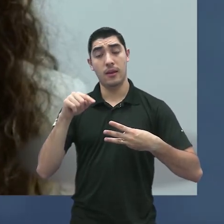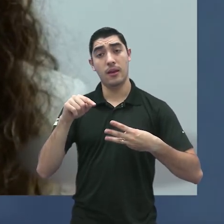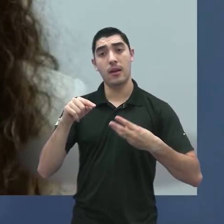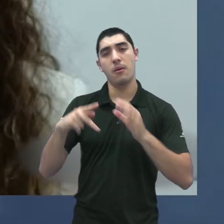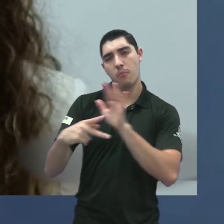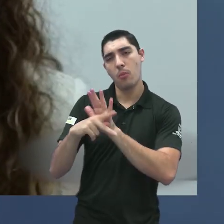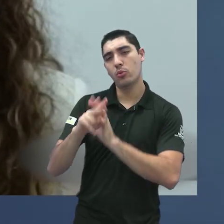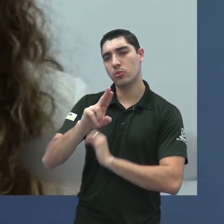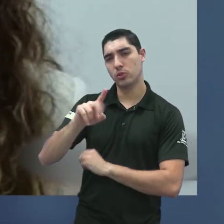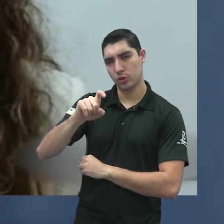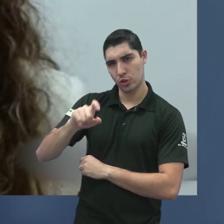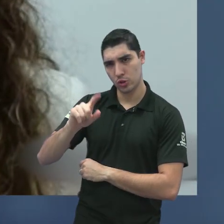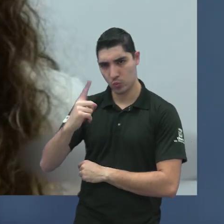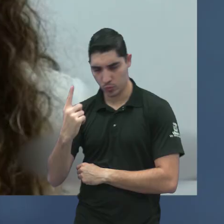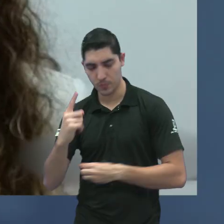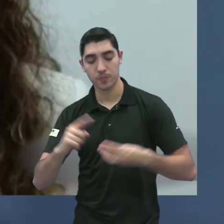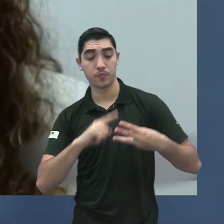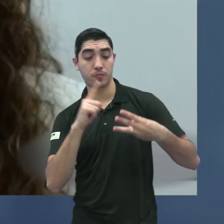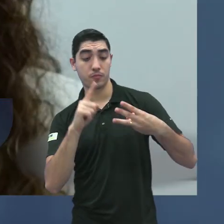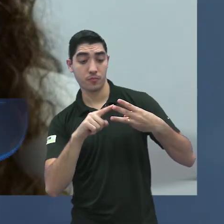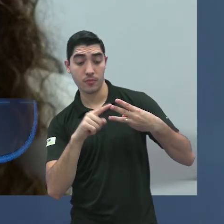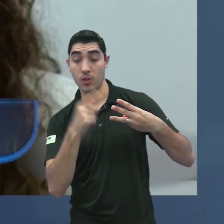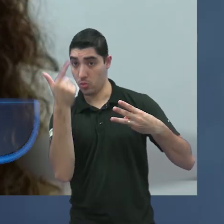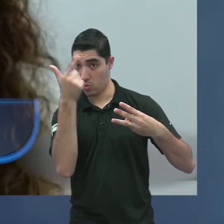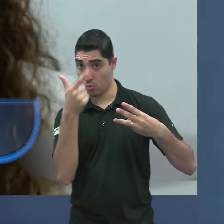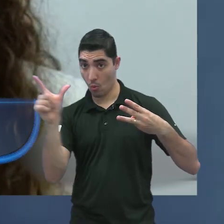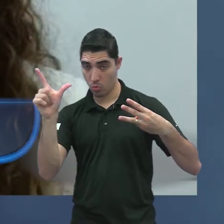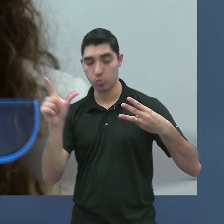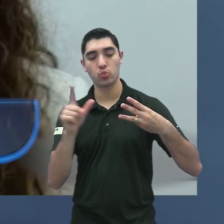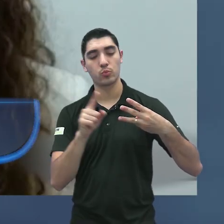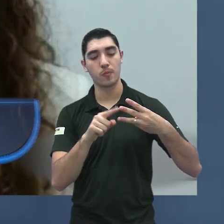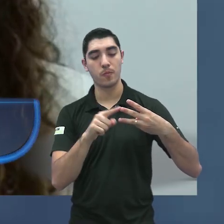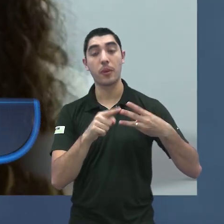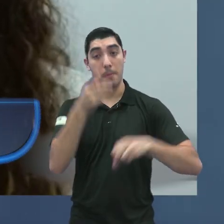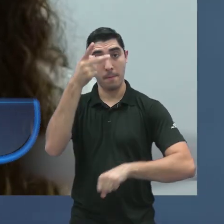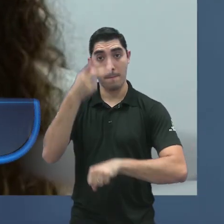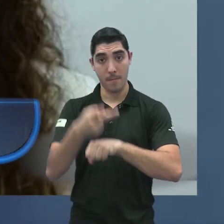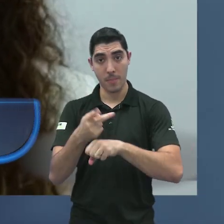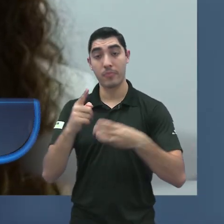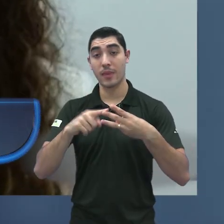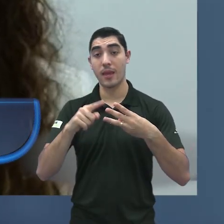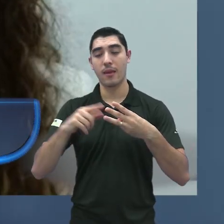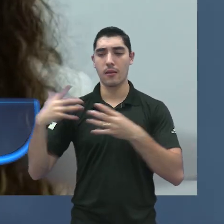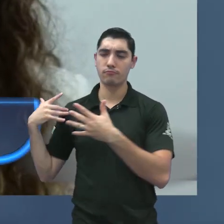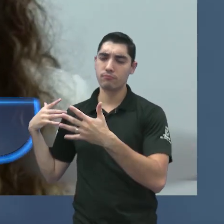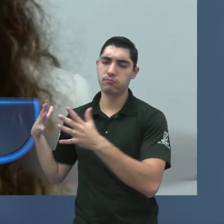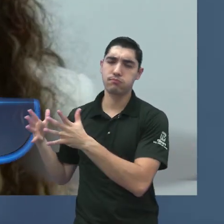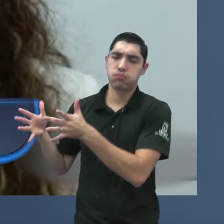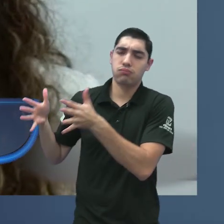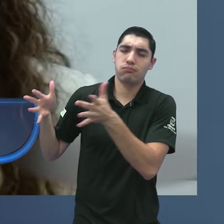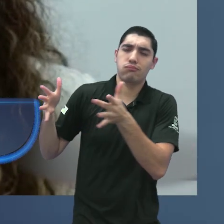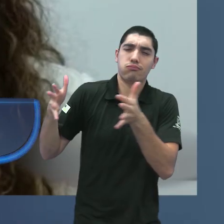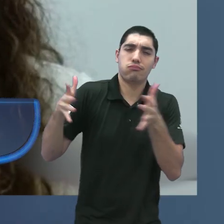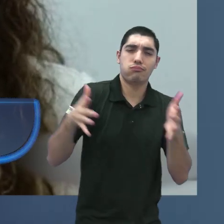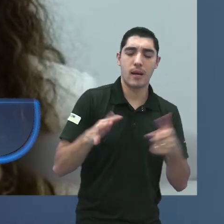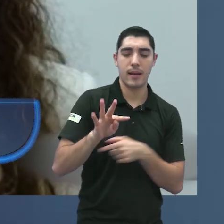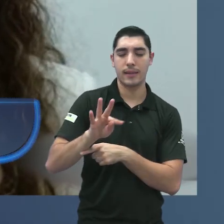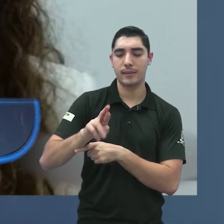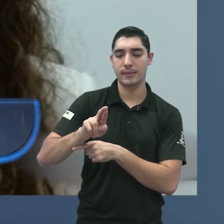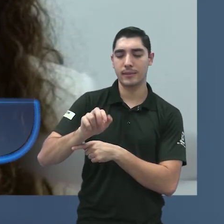categoria estímulo. Uma segunda faixa que a gente chama de trajetória, que é